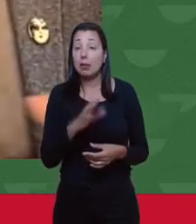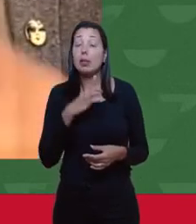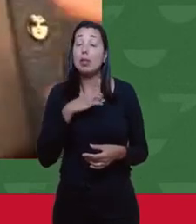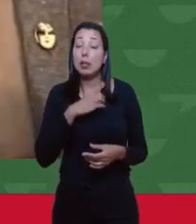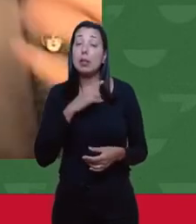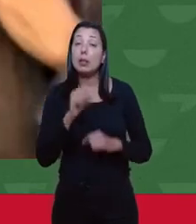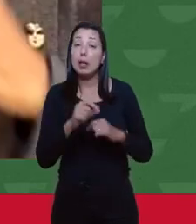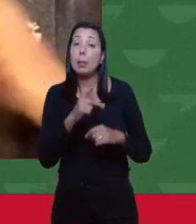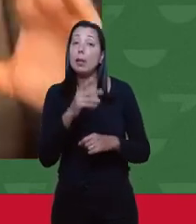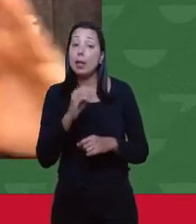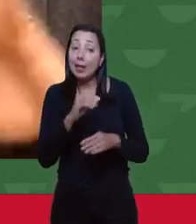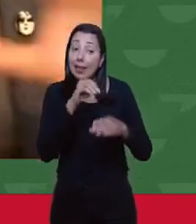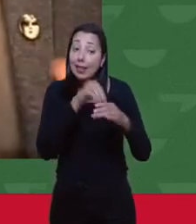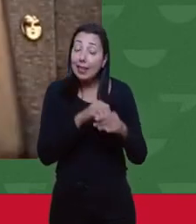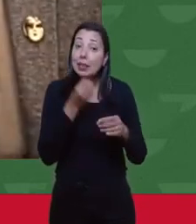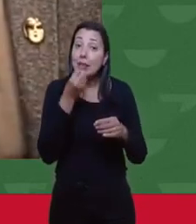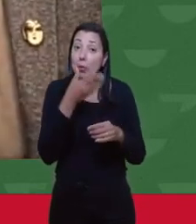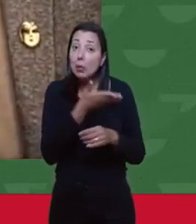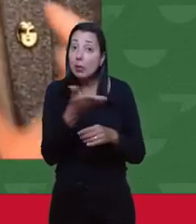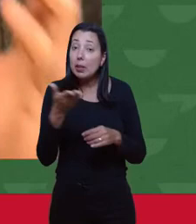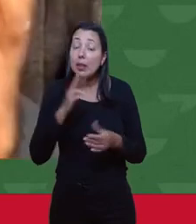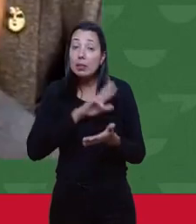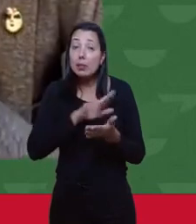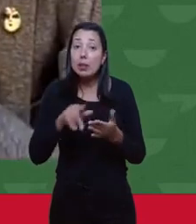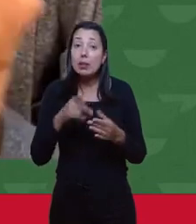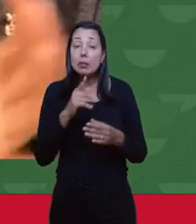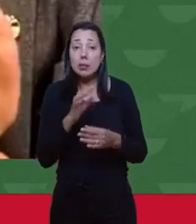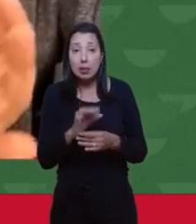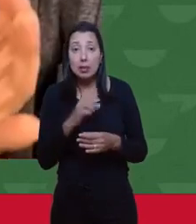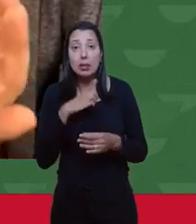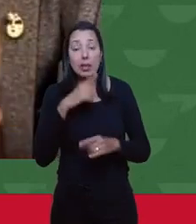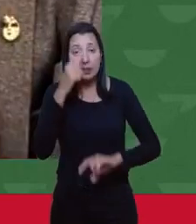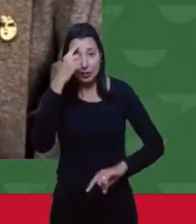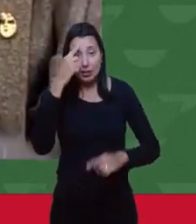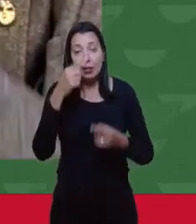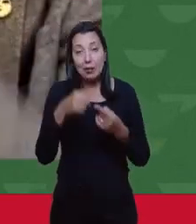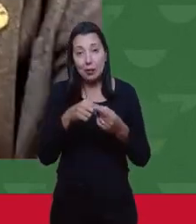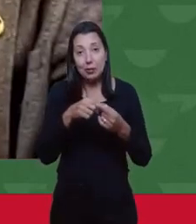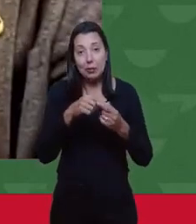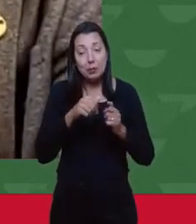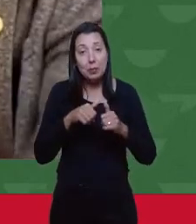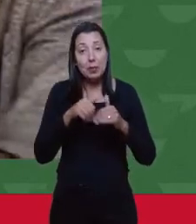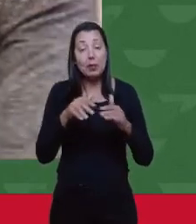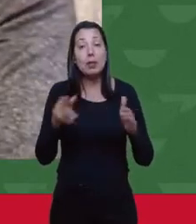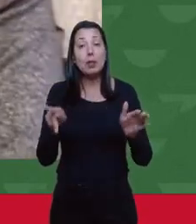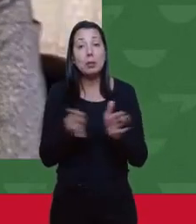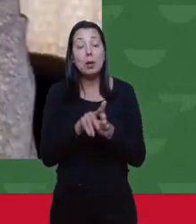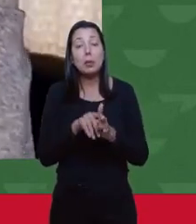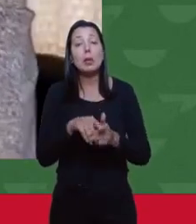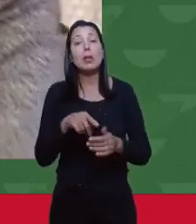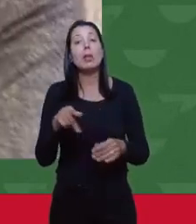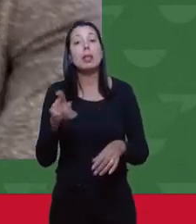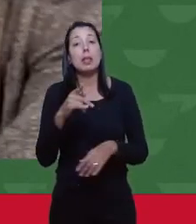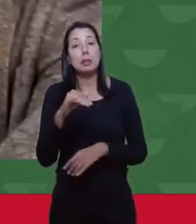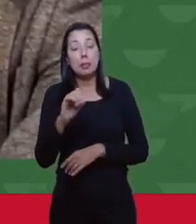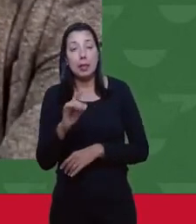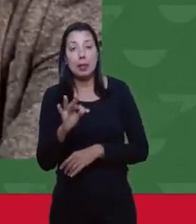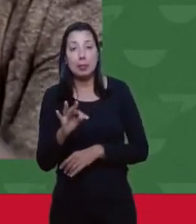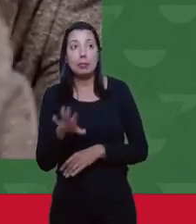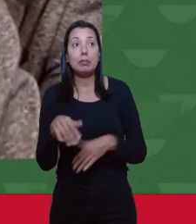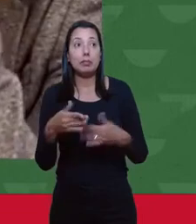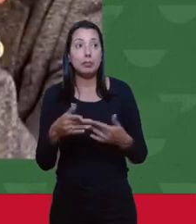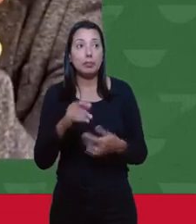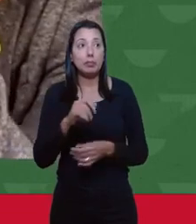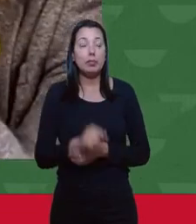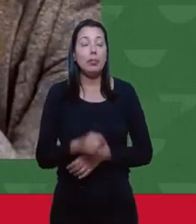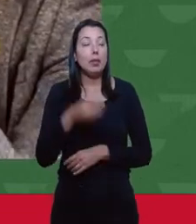muitos PTs dentro, e que bom que esses muitos PTs estão de acordo em colocar para fora uma única imagem do PT. Já,